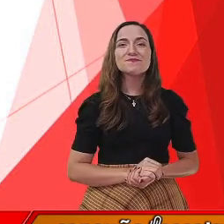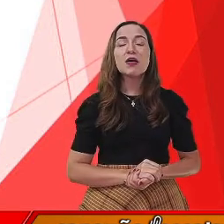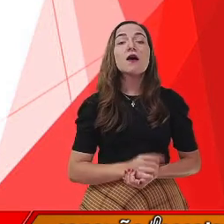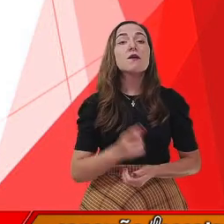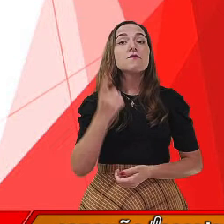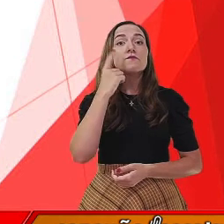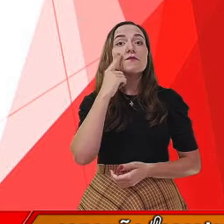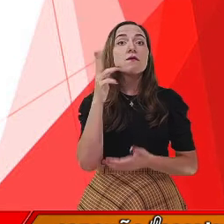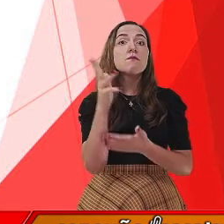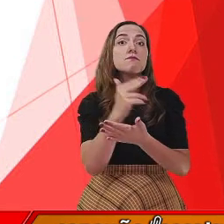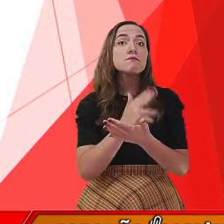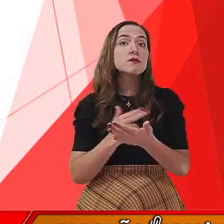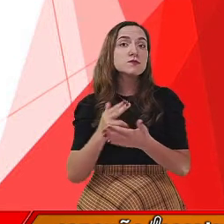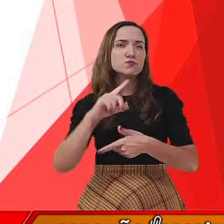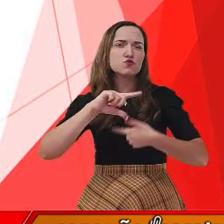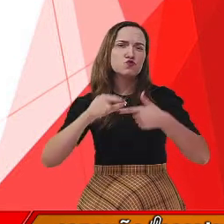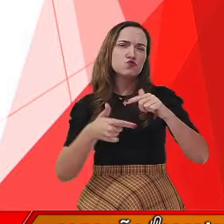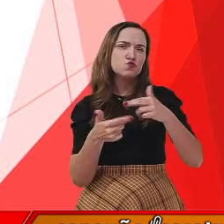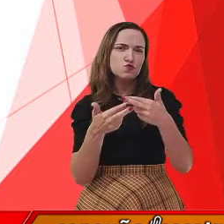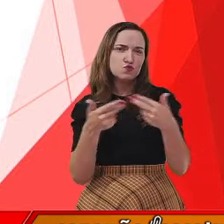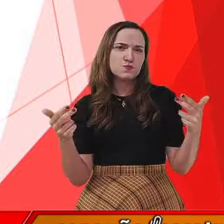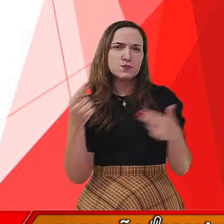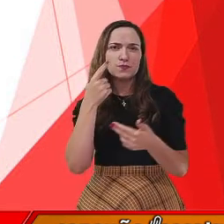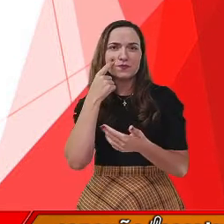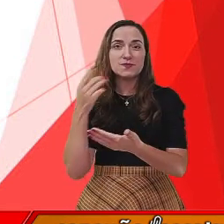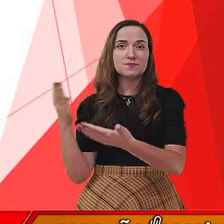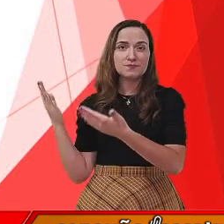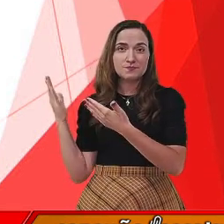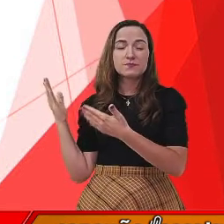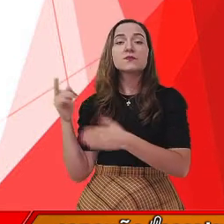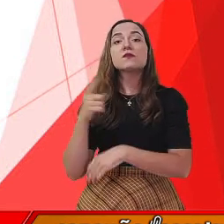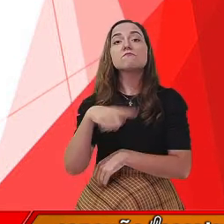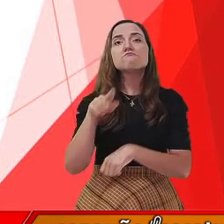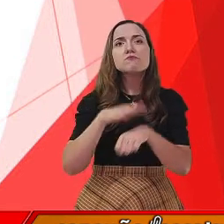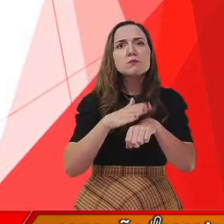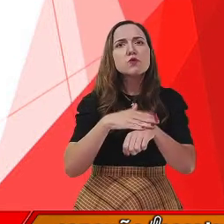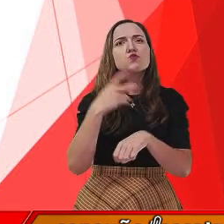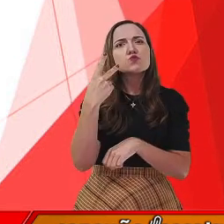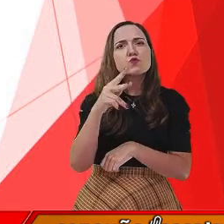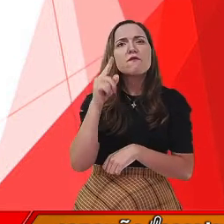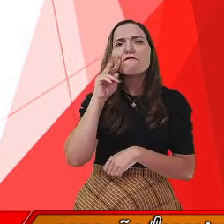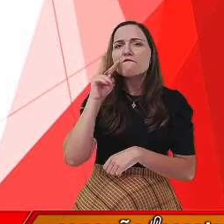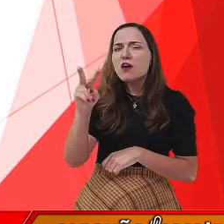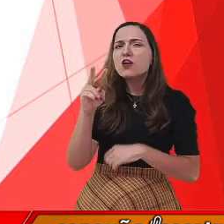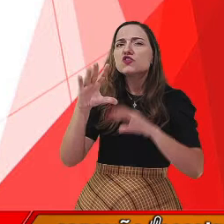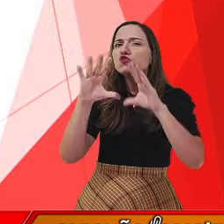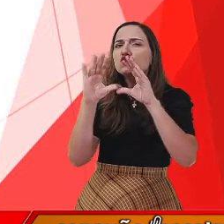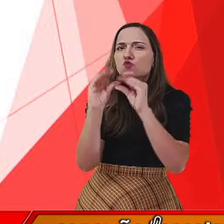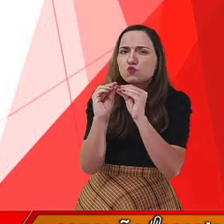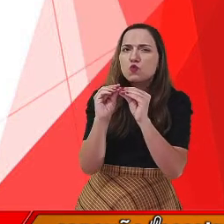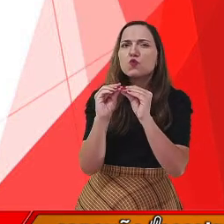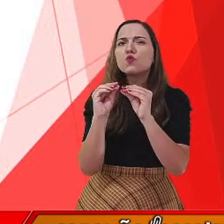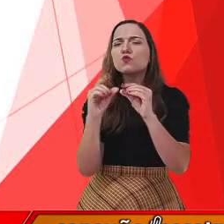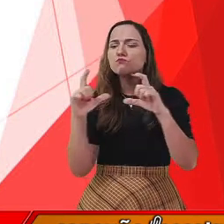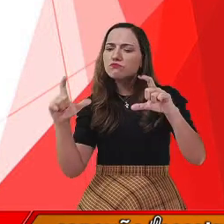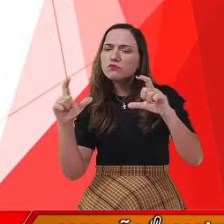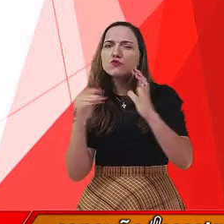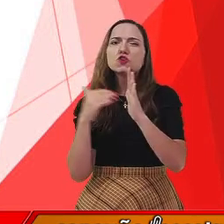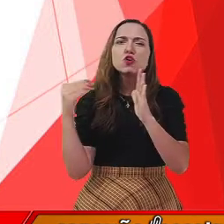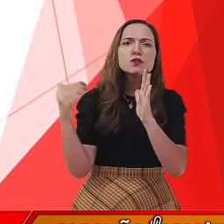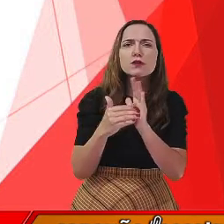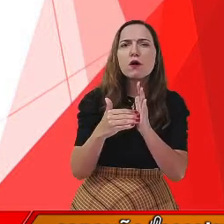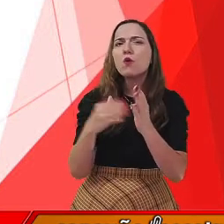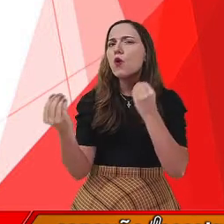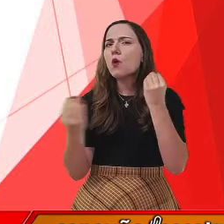Observe as figuras. Conte as partes e me diga qual é a representação